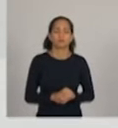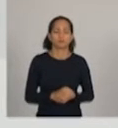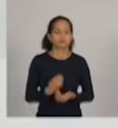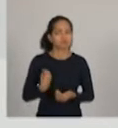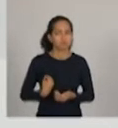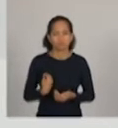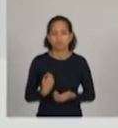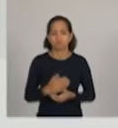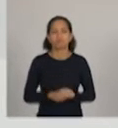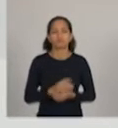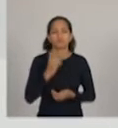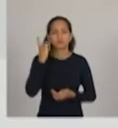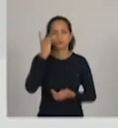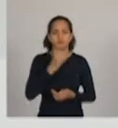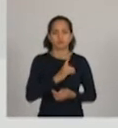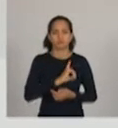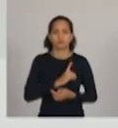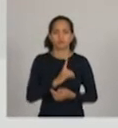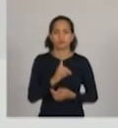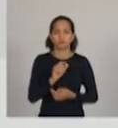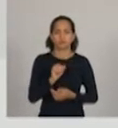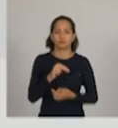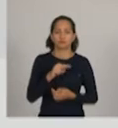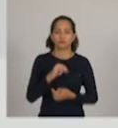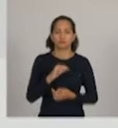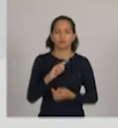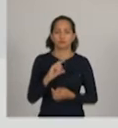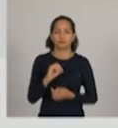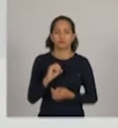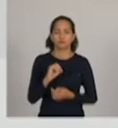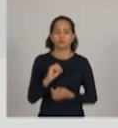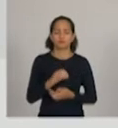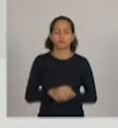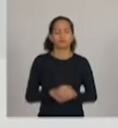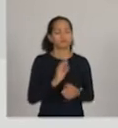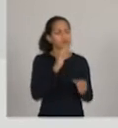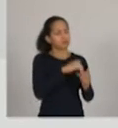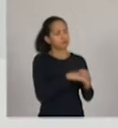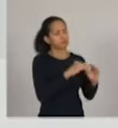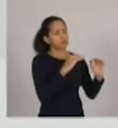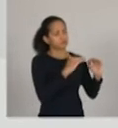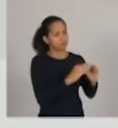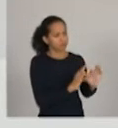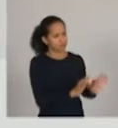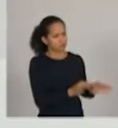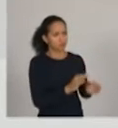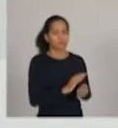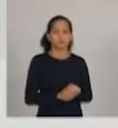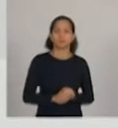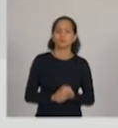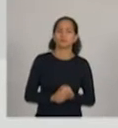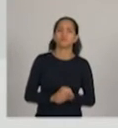Ausente. Deputado delegado Danilo Baense. Com o relator, presidente.